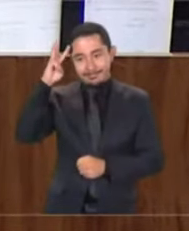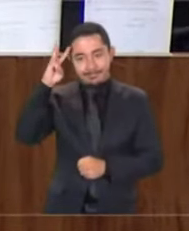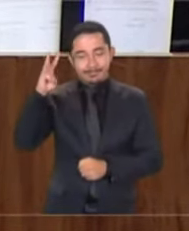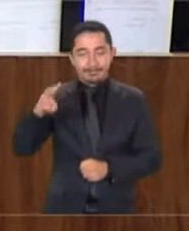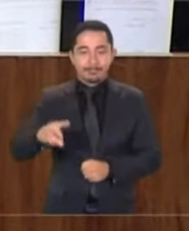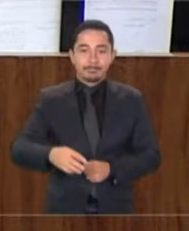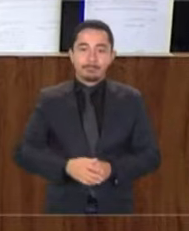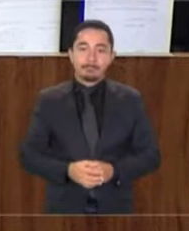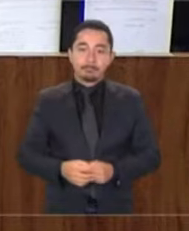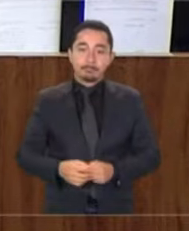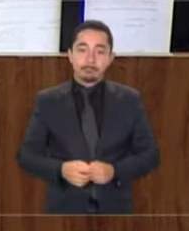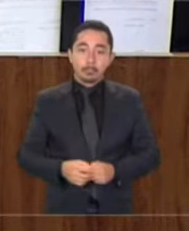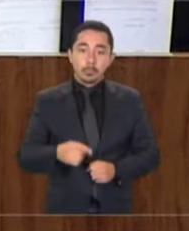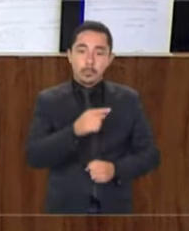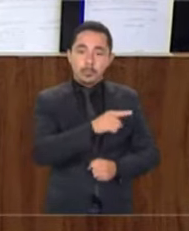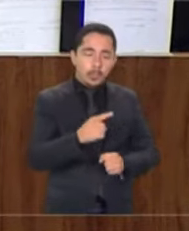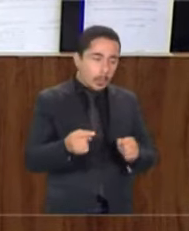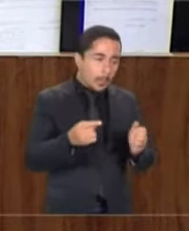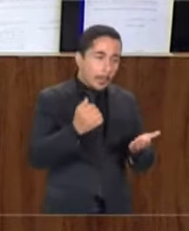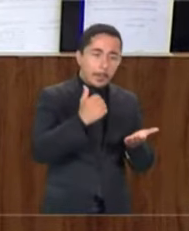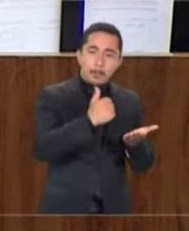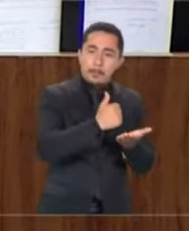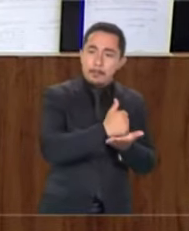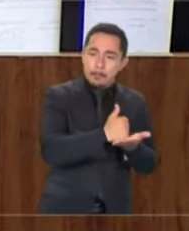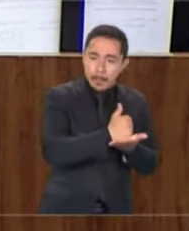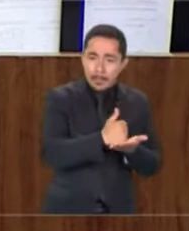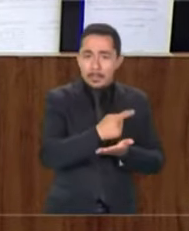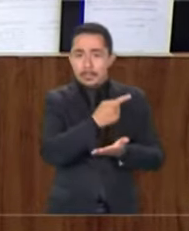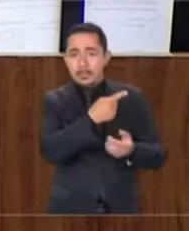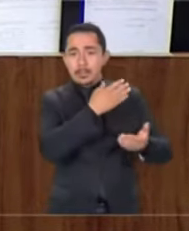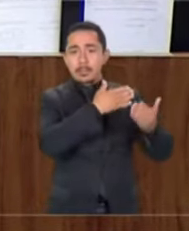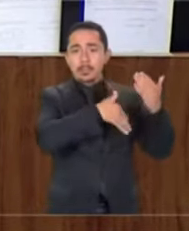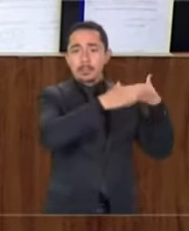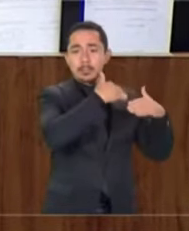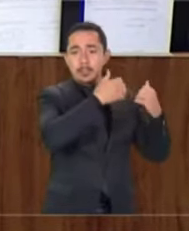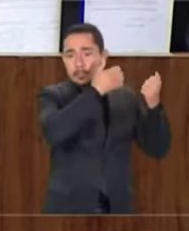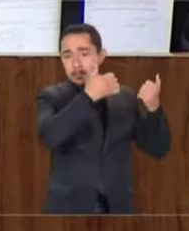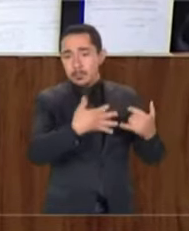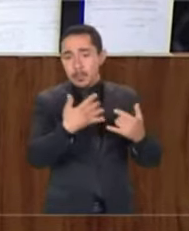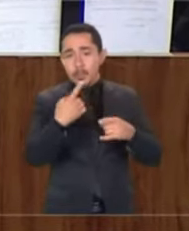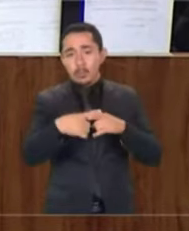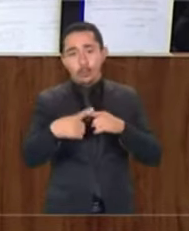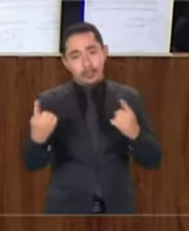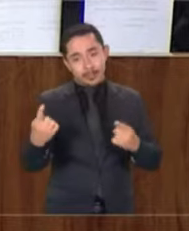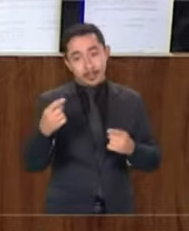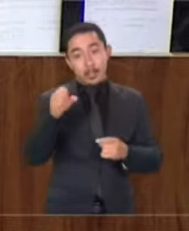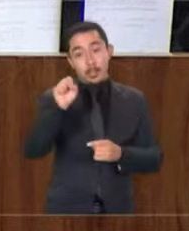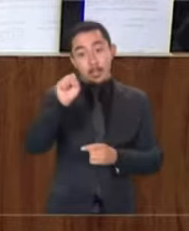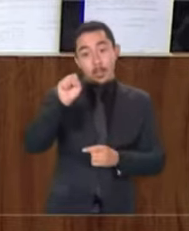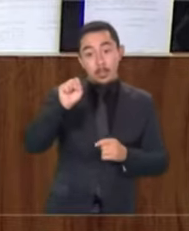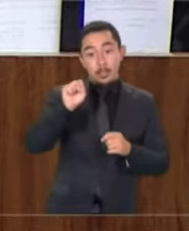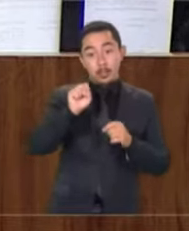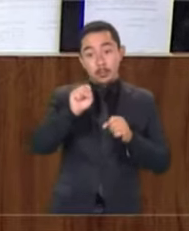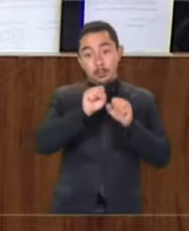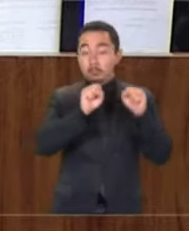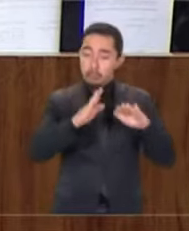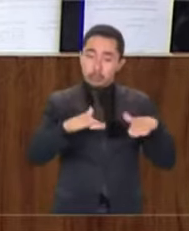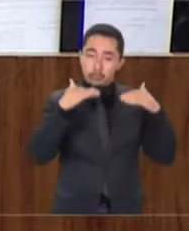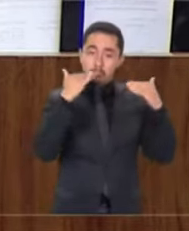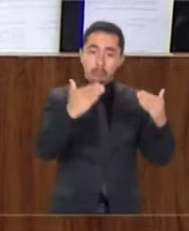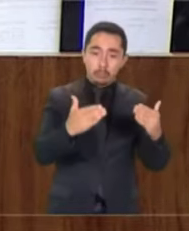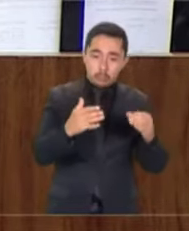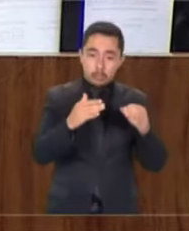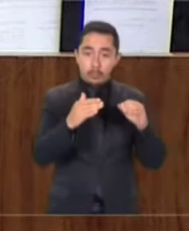o ministro Raul Araújo, um dos fundamentos vem de decisões do Superior Tribunal de Justiça no campo do direito